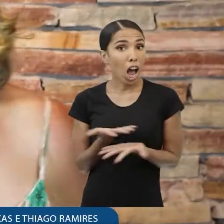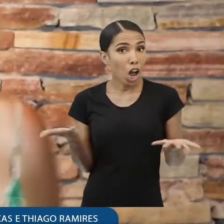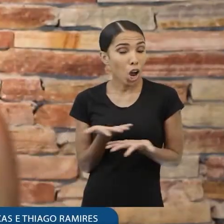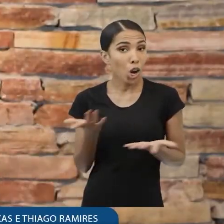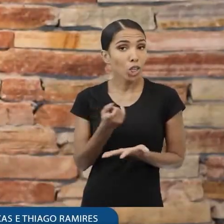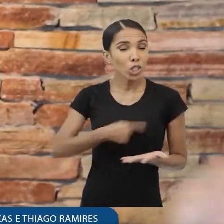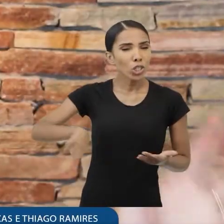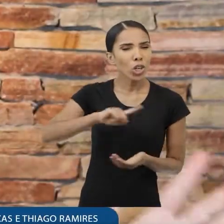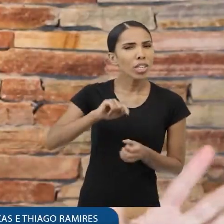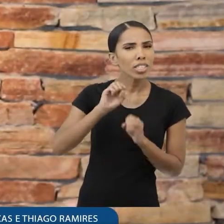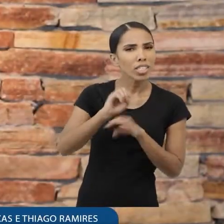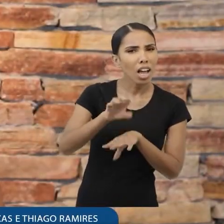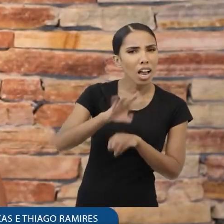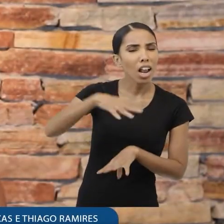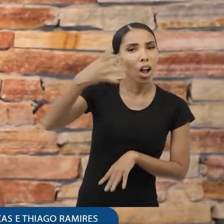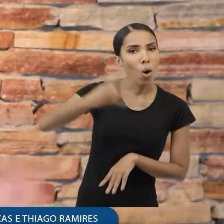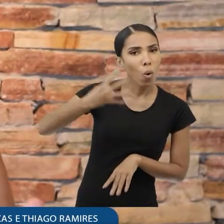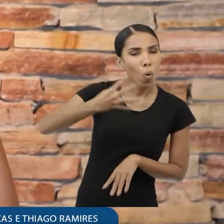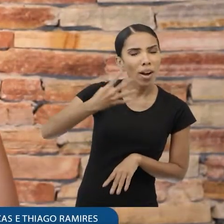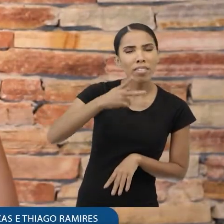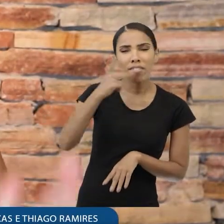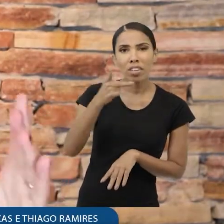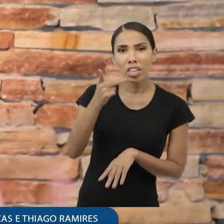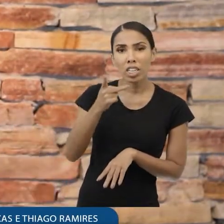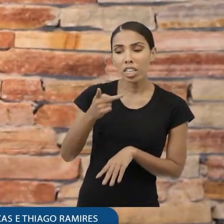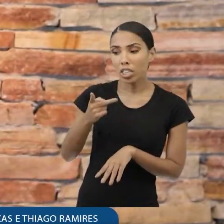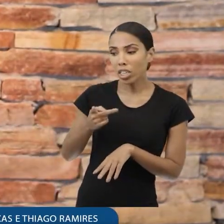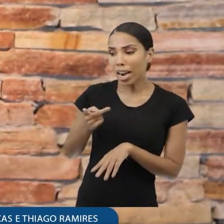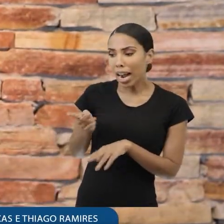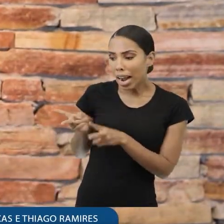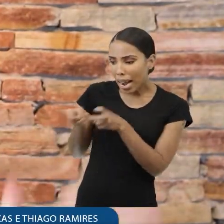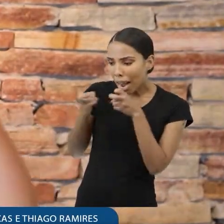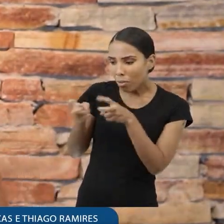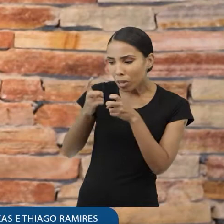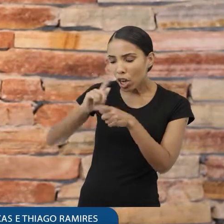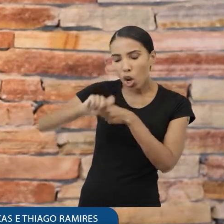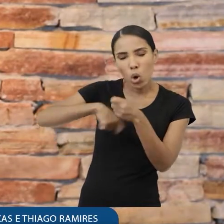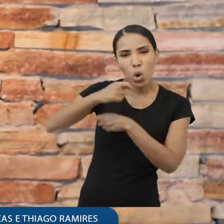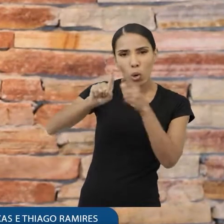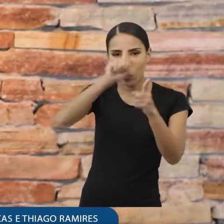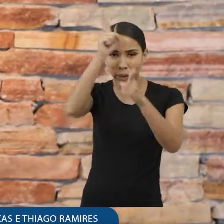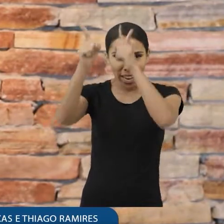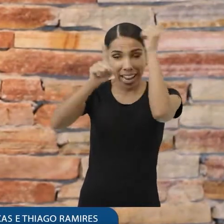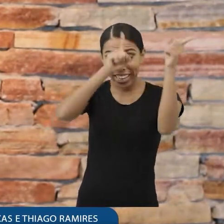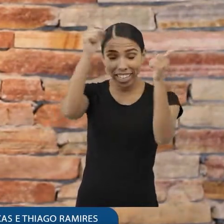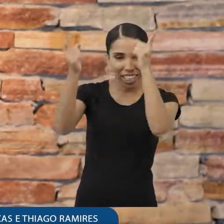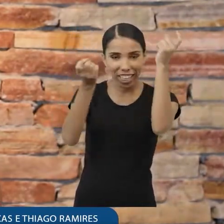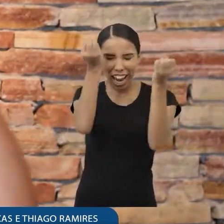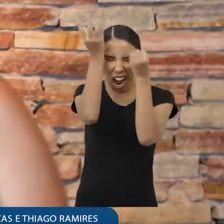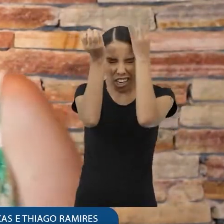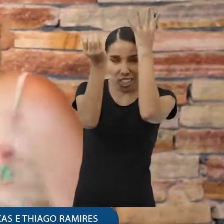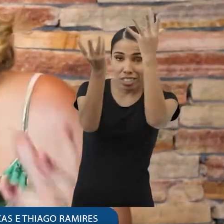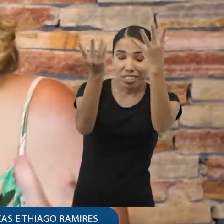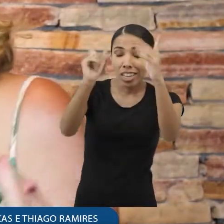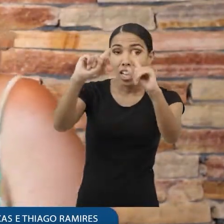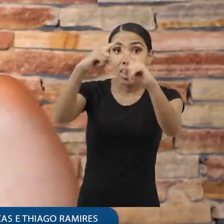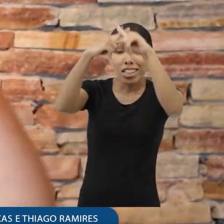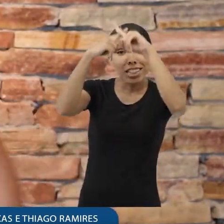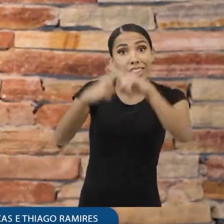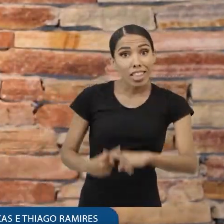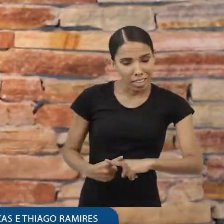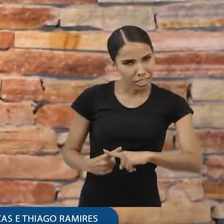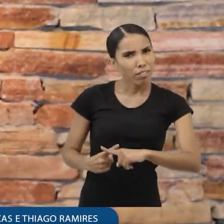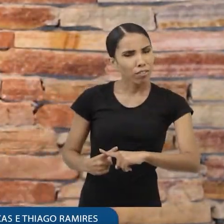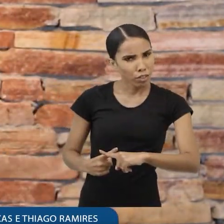Chegamos então na nossa aula 4, falando de captação e economia criativa. Esse é um grande desafio,